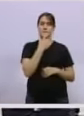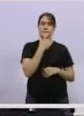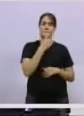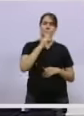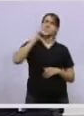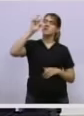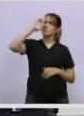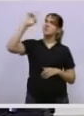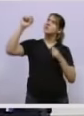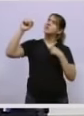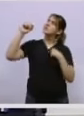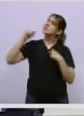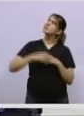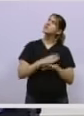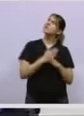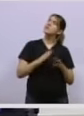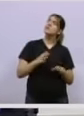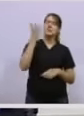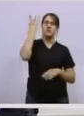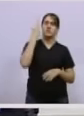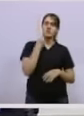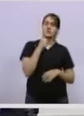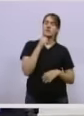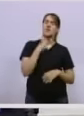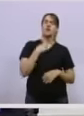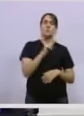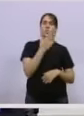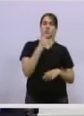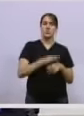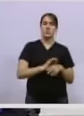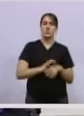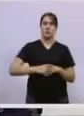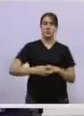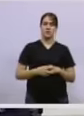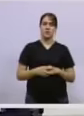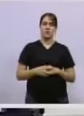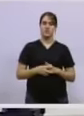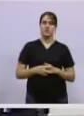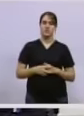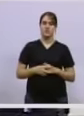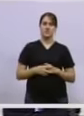para Jesus lá que eu sou aquela que deixava de comer carne na Semana Santa, só comia bacalhauada.